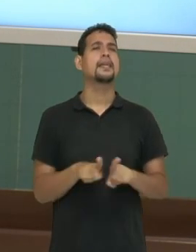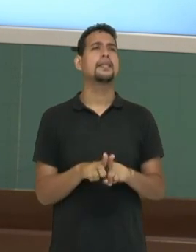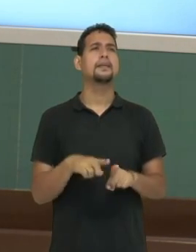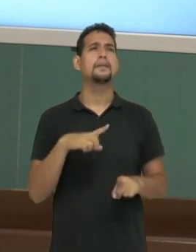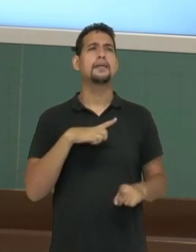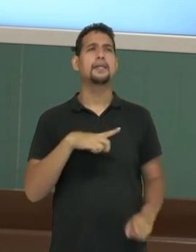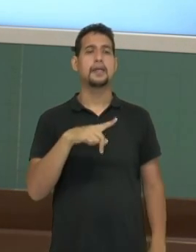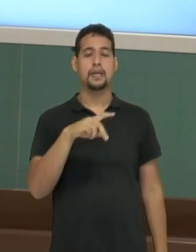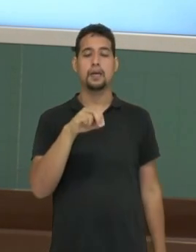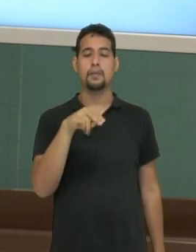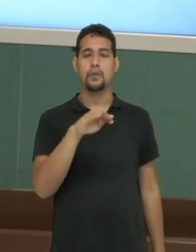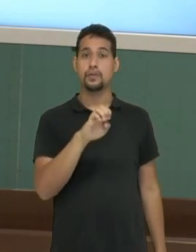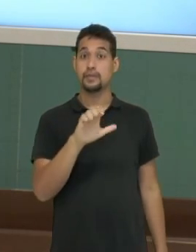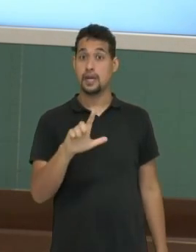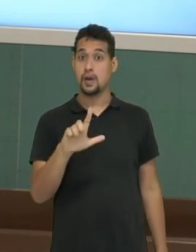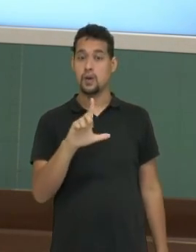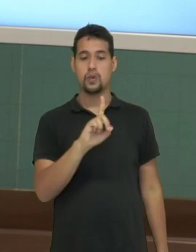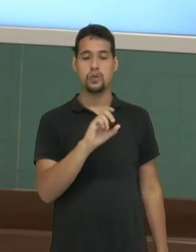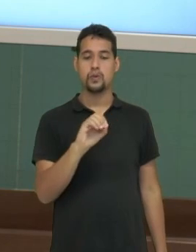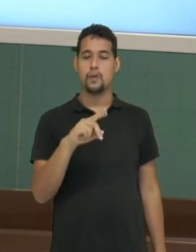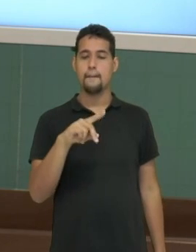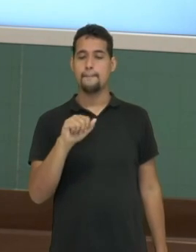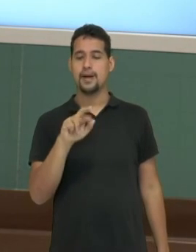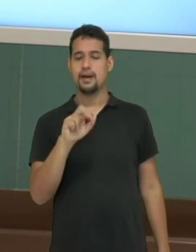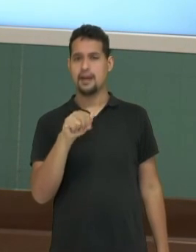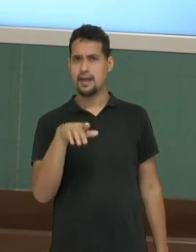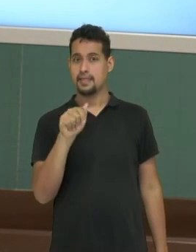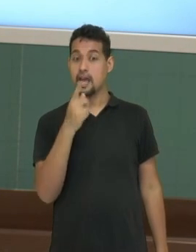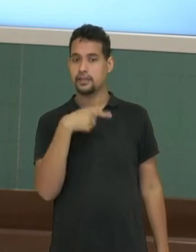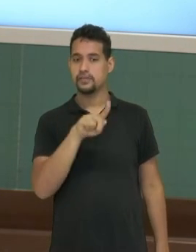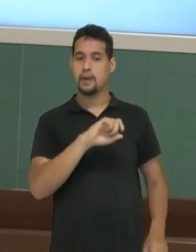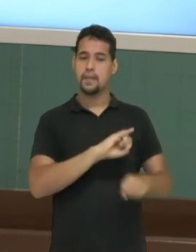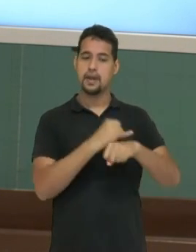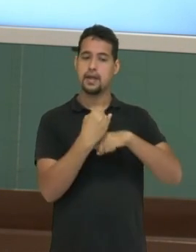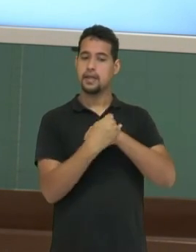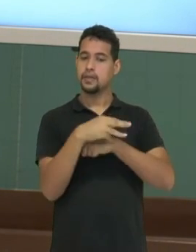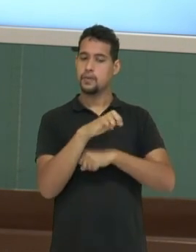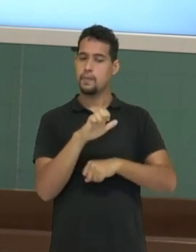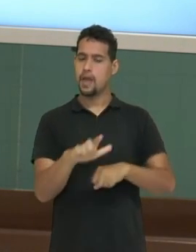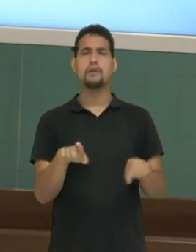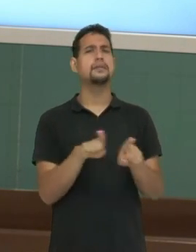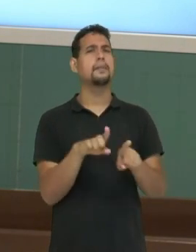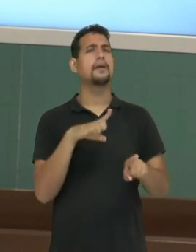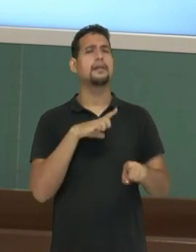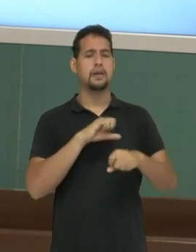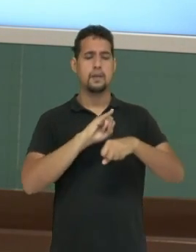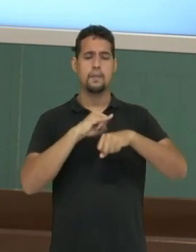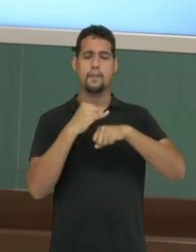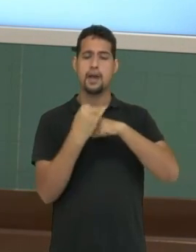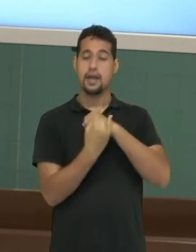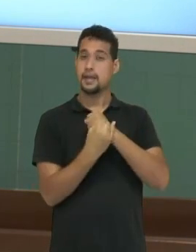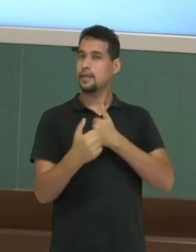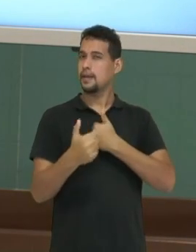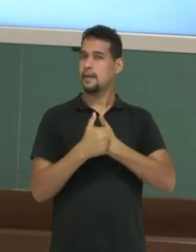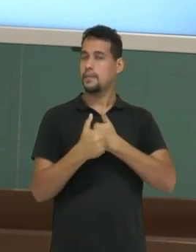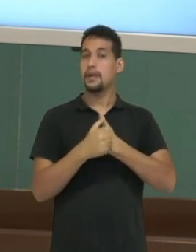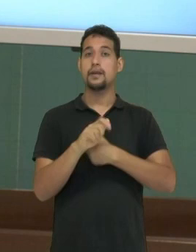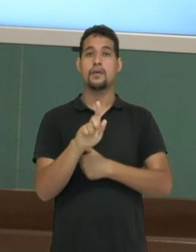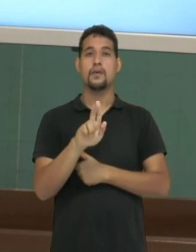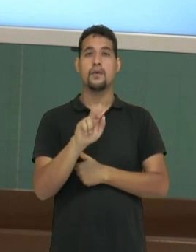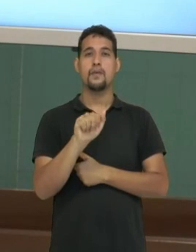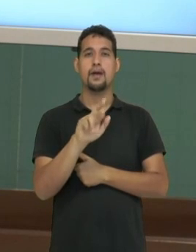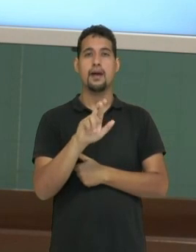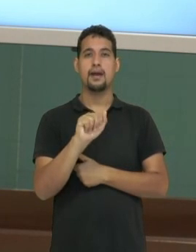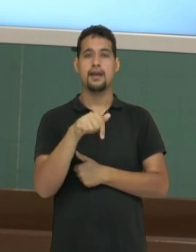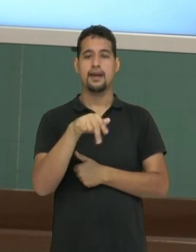do Paraná, que a gente chega no Pontal do Paraná para ir para a Ilha do Mel. E também tem uma ilha perto de Guaraqueçaba que se